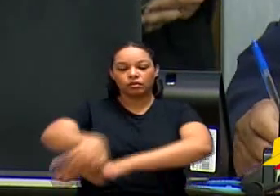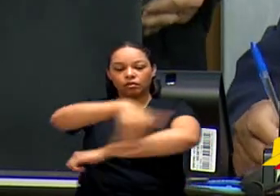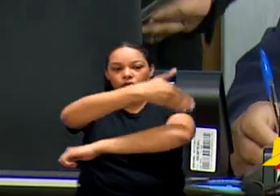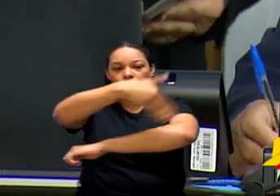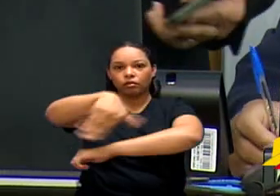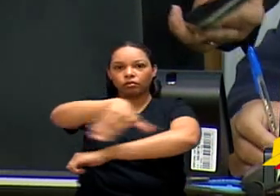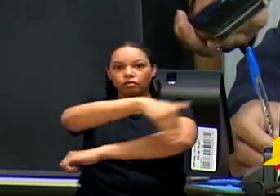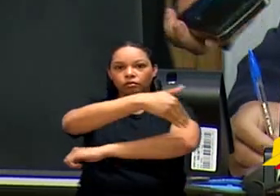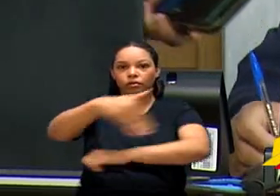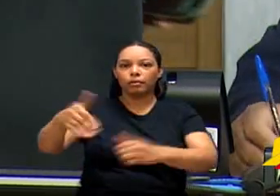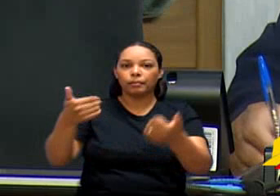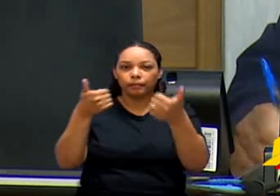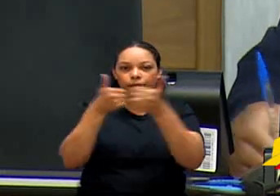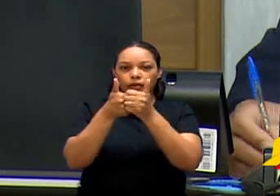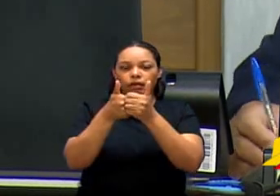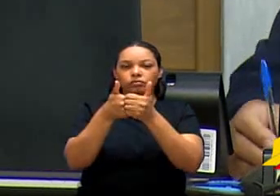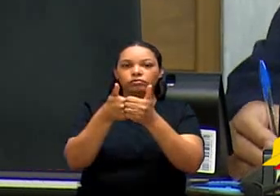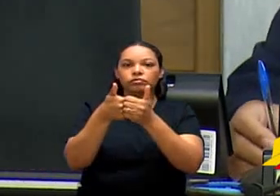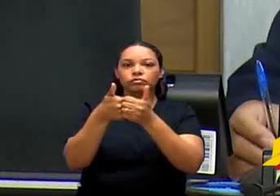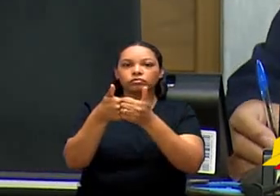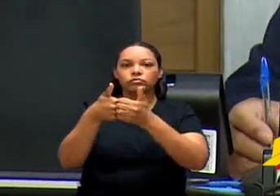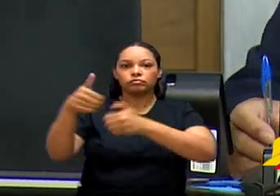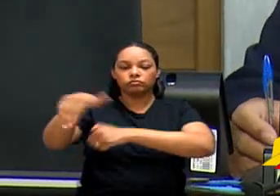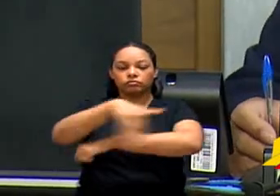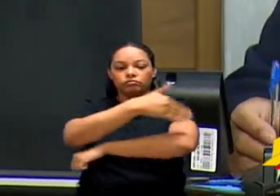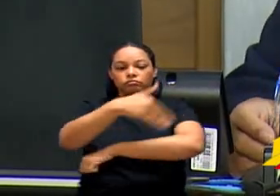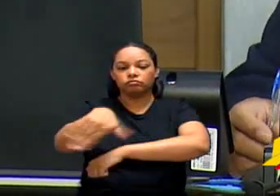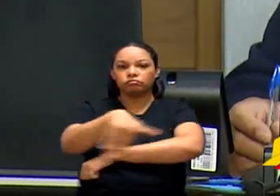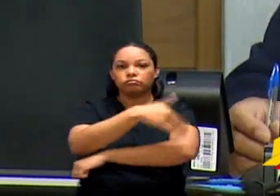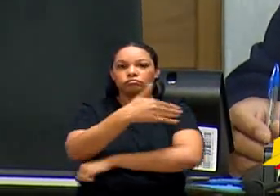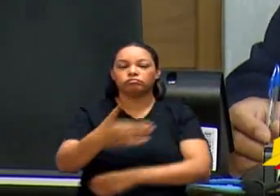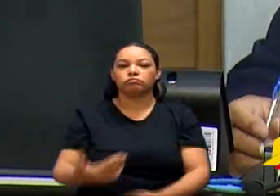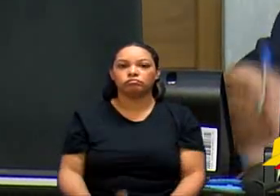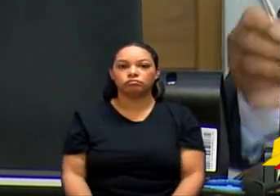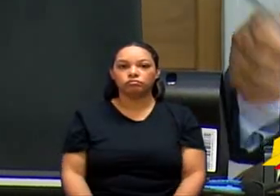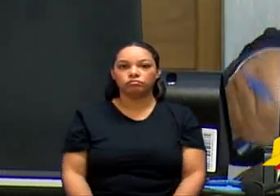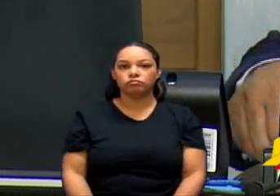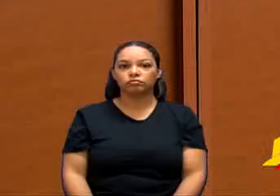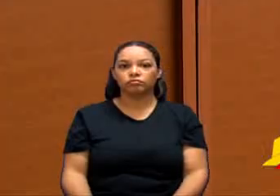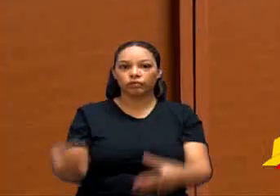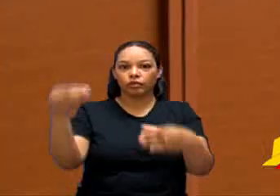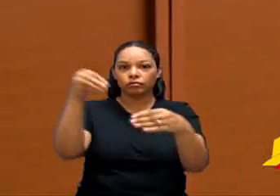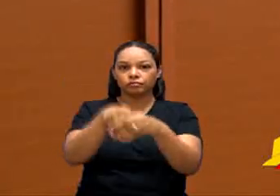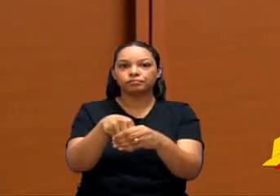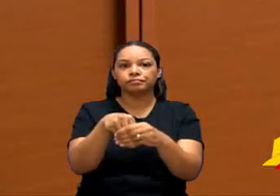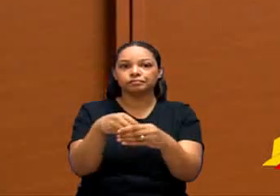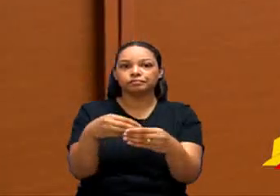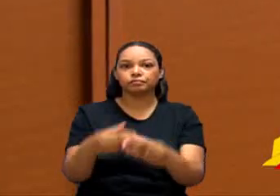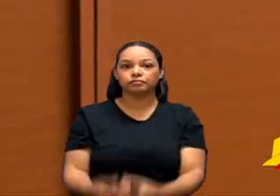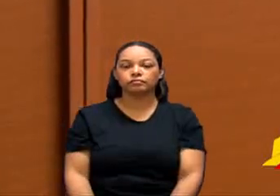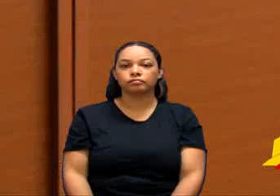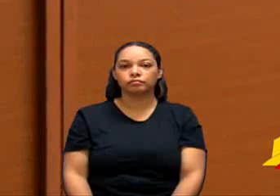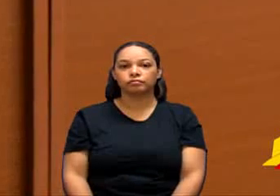estrada do Jardim Santa Marta. Eu coloco em discussão com a palavra o autor. Bom dia. Hoje deu tão certo